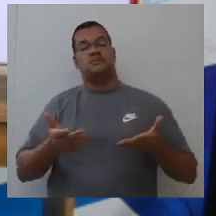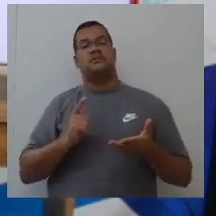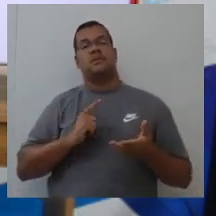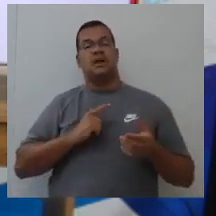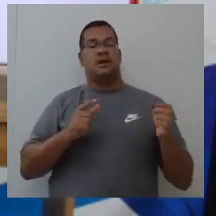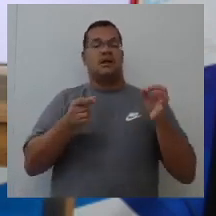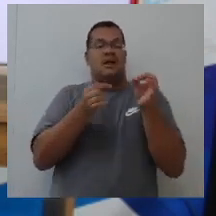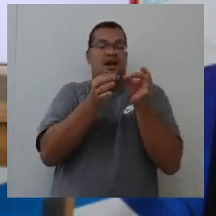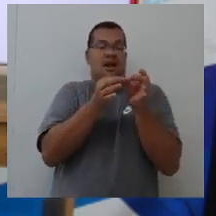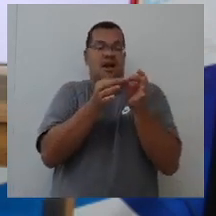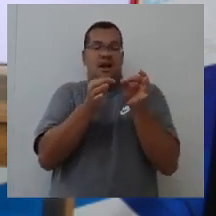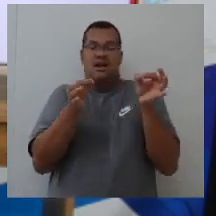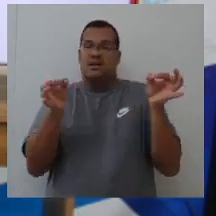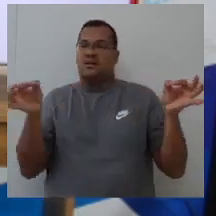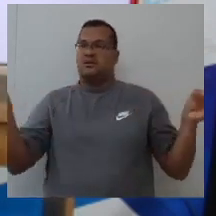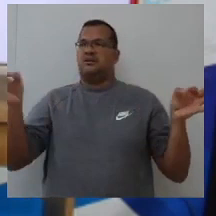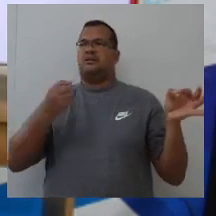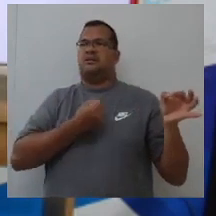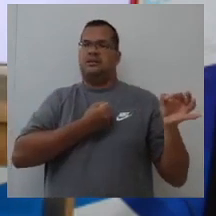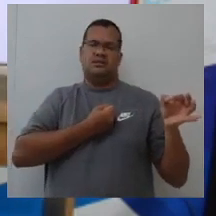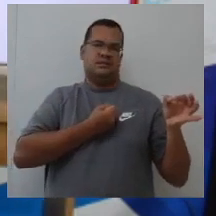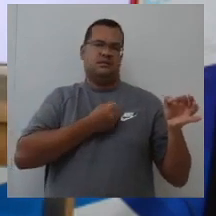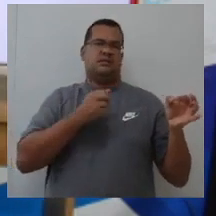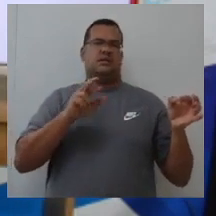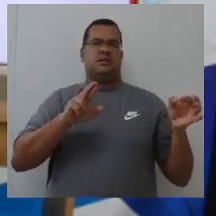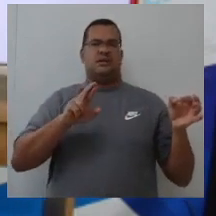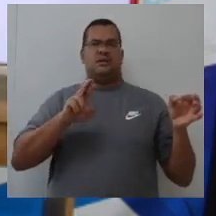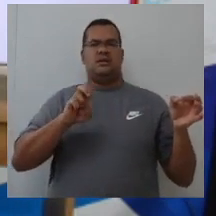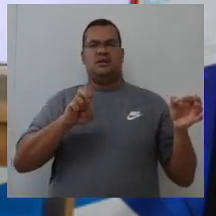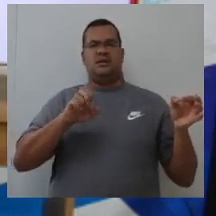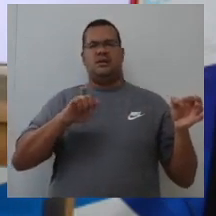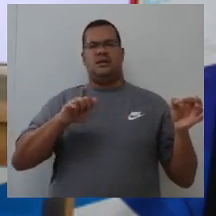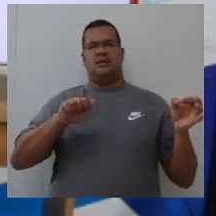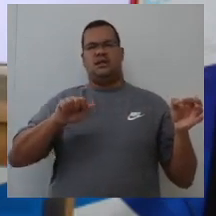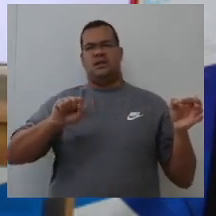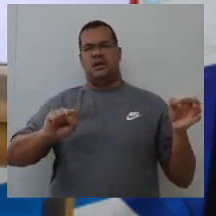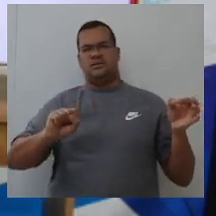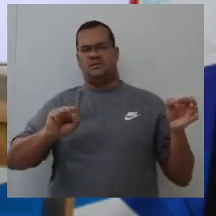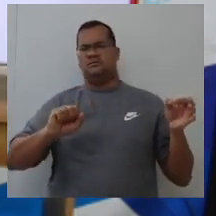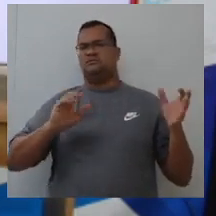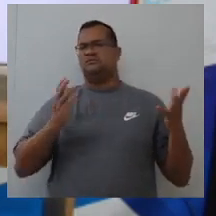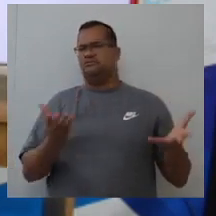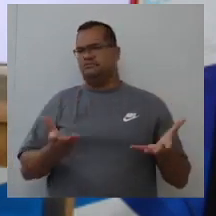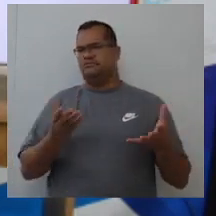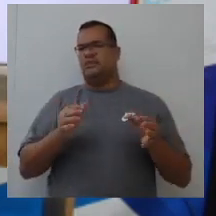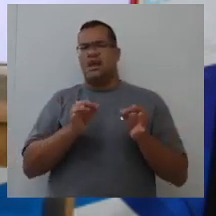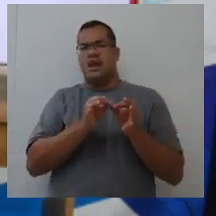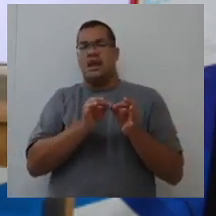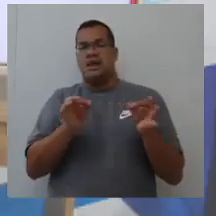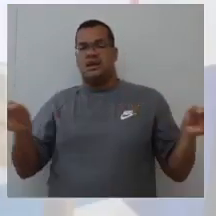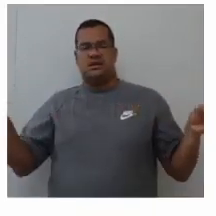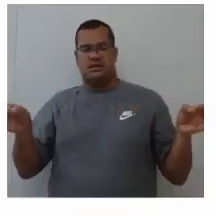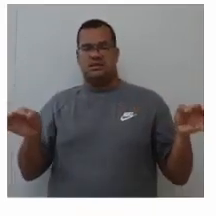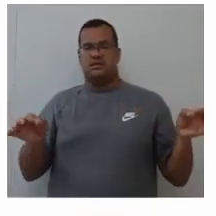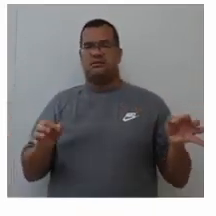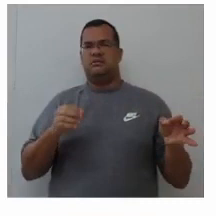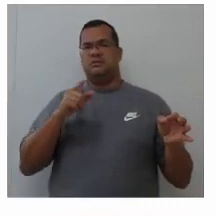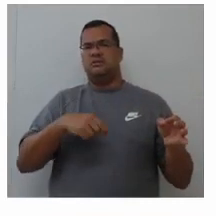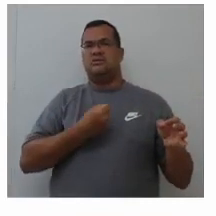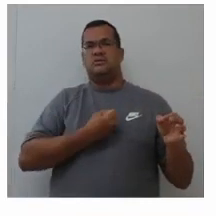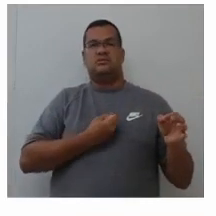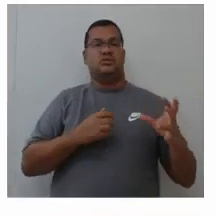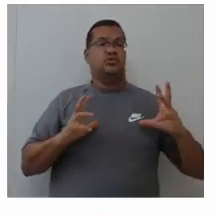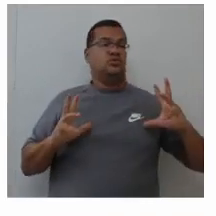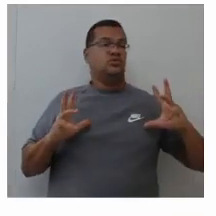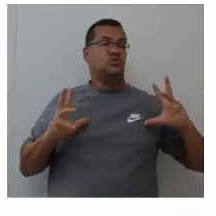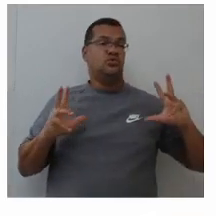à reta dos números reais. Veja que a reta dos números reais, ela vai conceber então todos